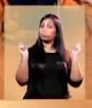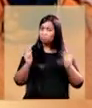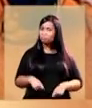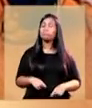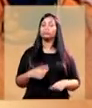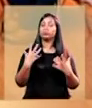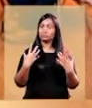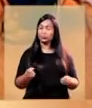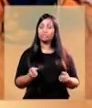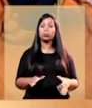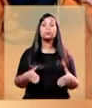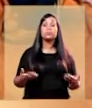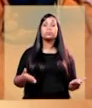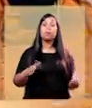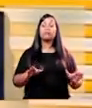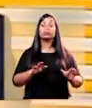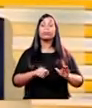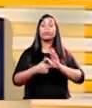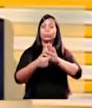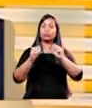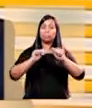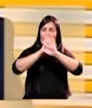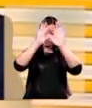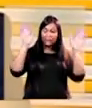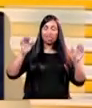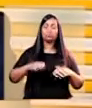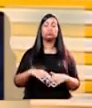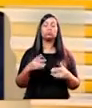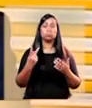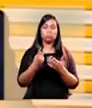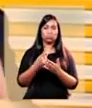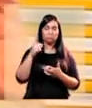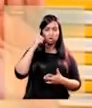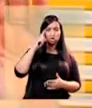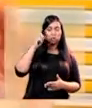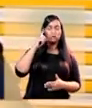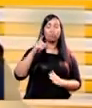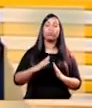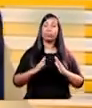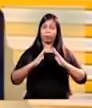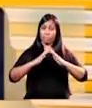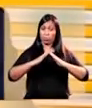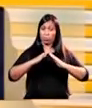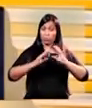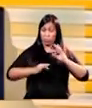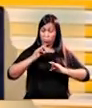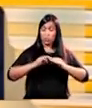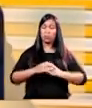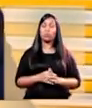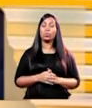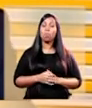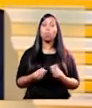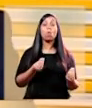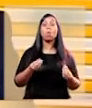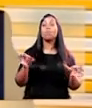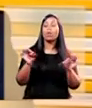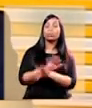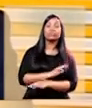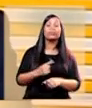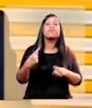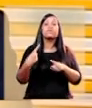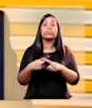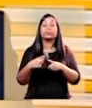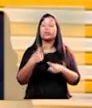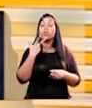possa decidir. Só para ilustrar, uma vez numa audiência lá em Fernandópolis, nós não sabíamos como